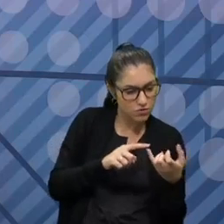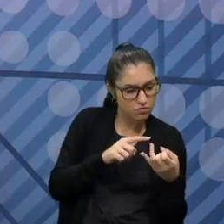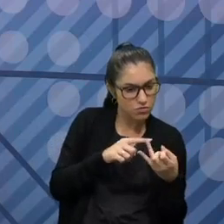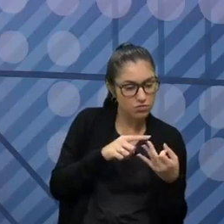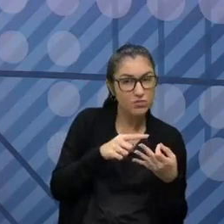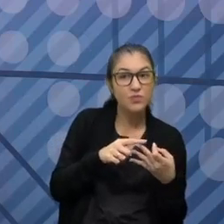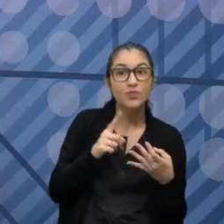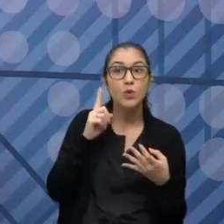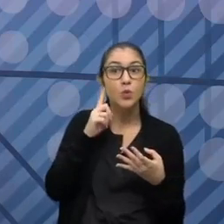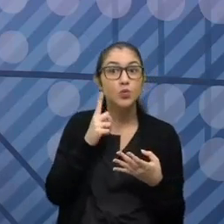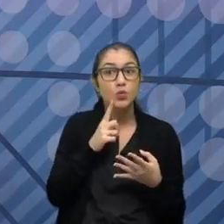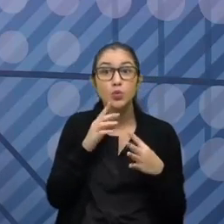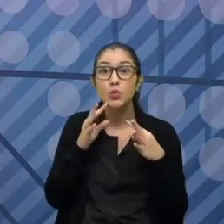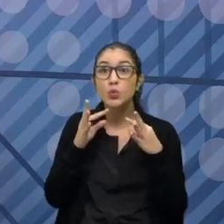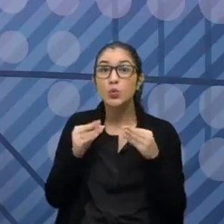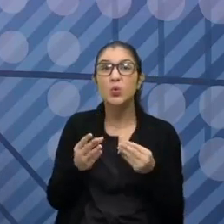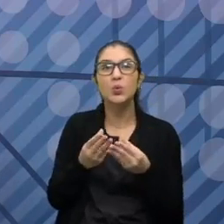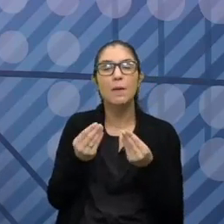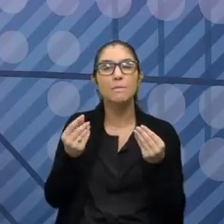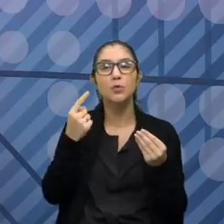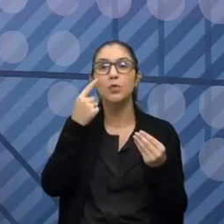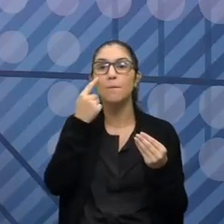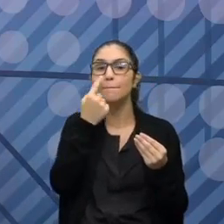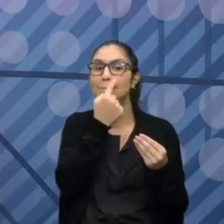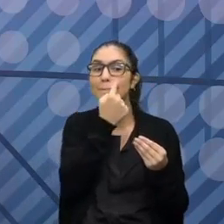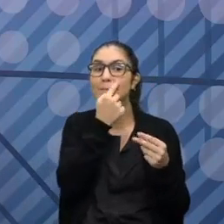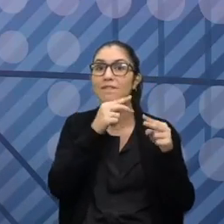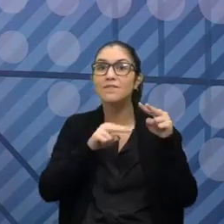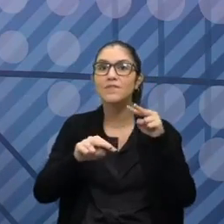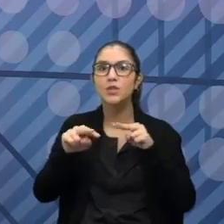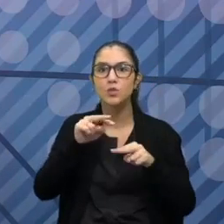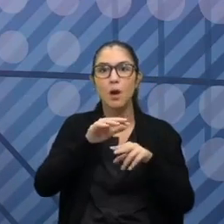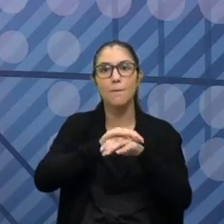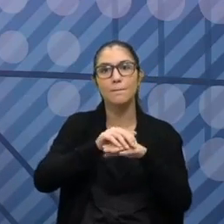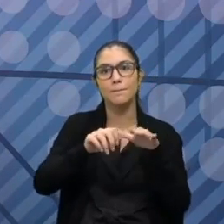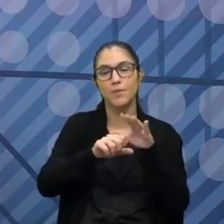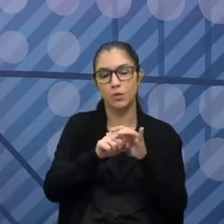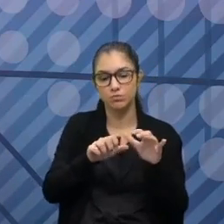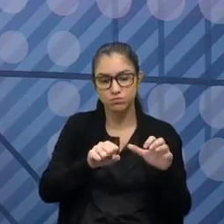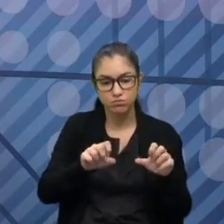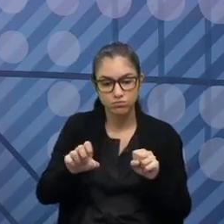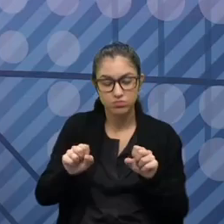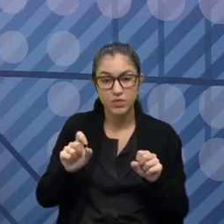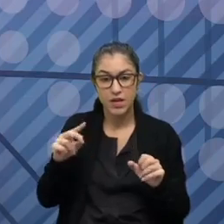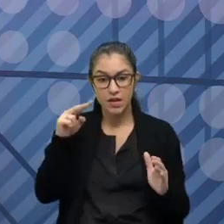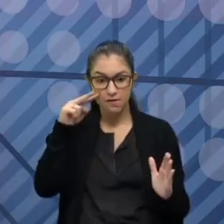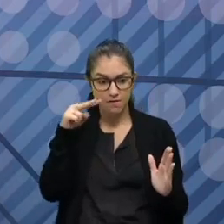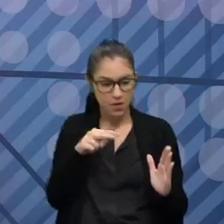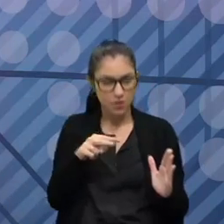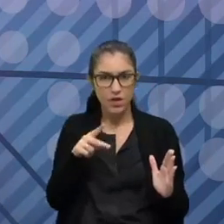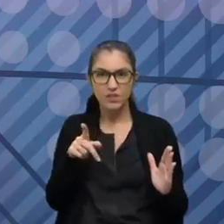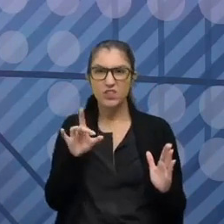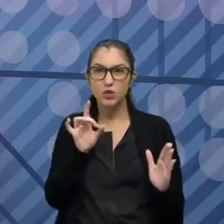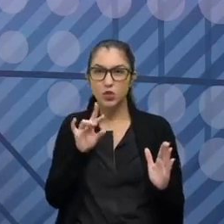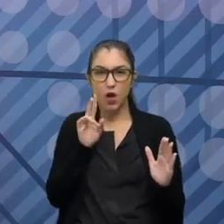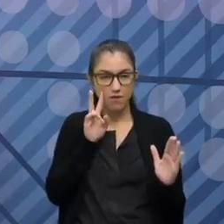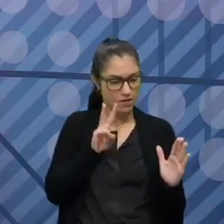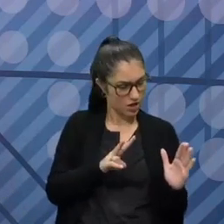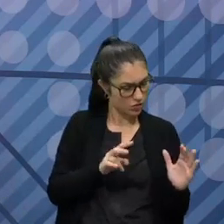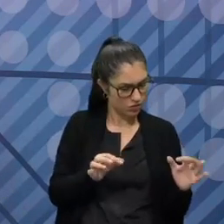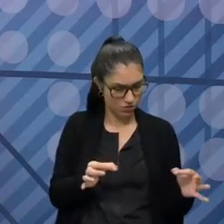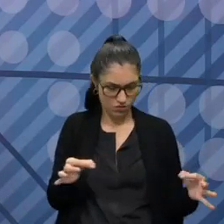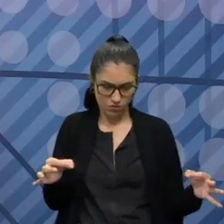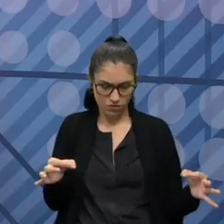E com o surdo, tudo é muito visual e manual, né? Então, a hora que ele conferir, ele não vai ficar só olhando assim,